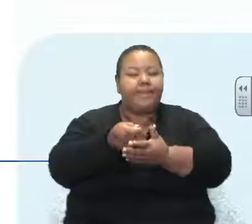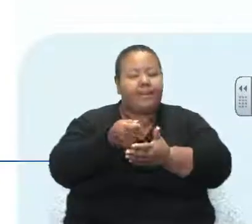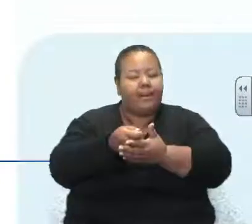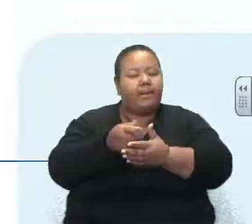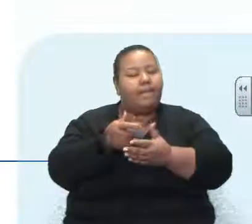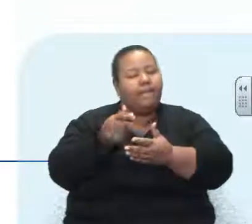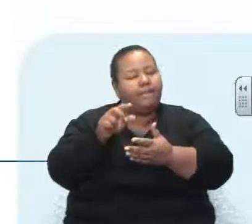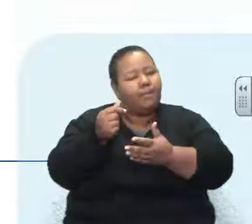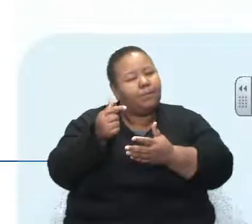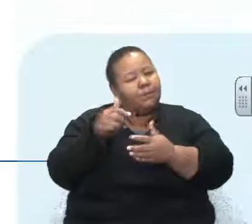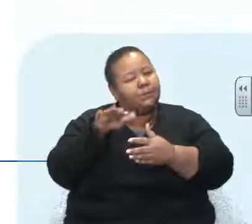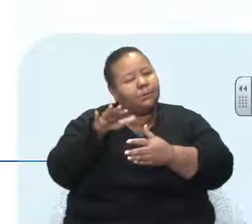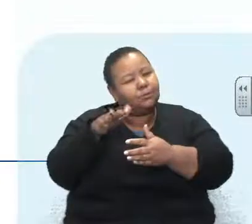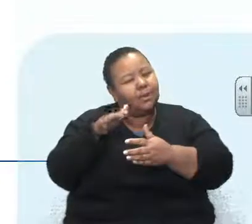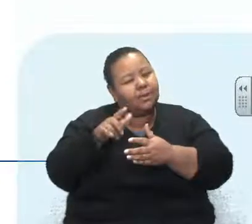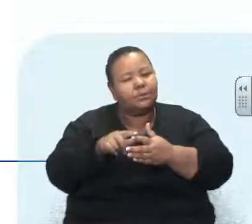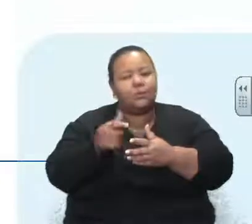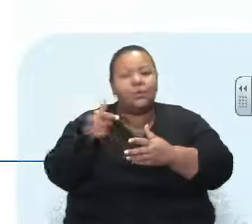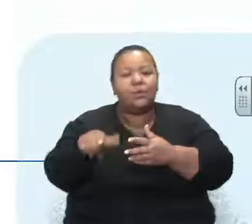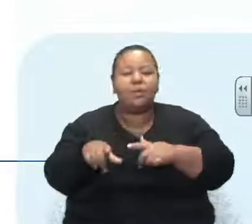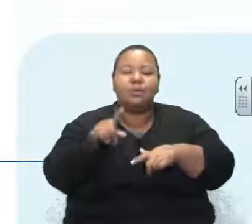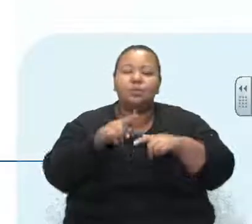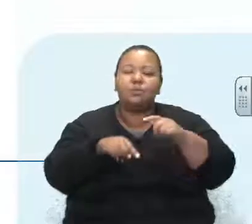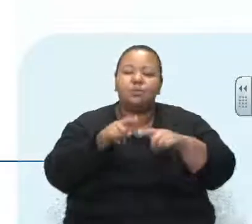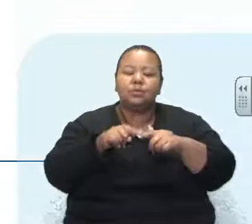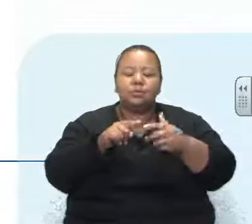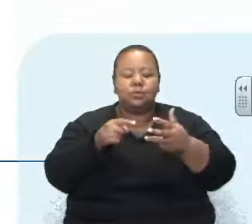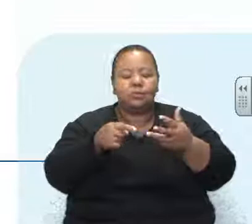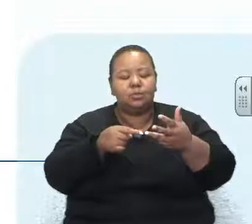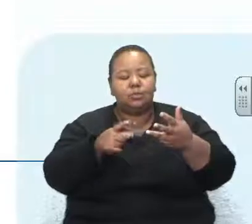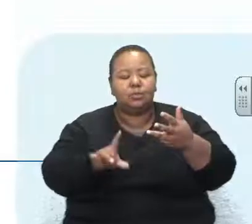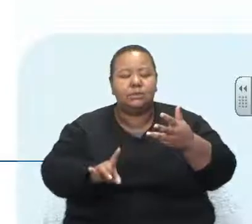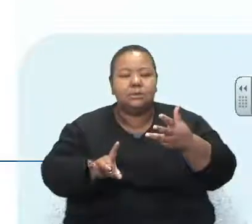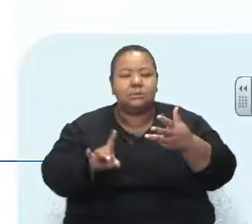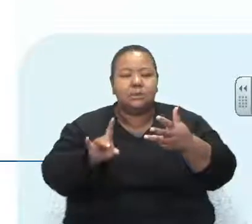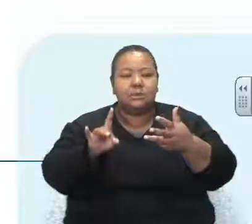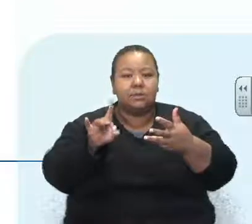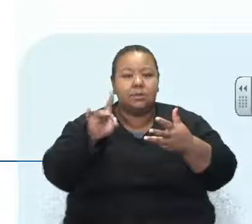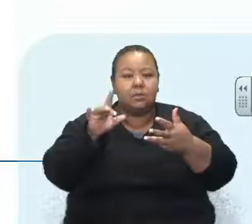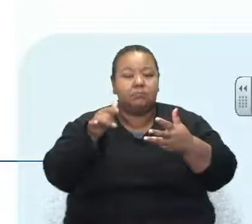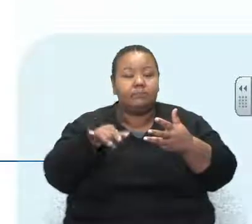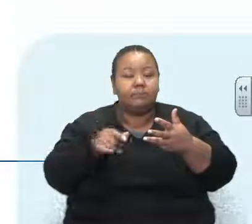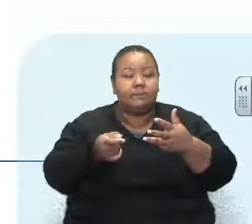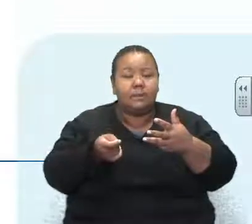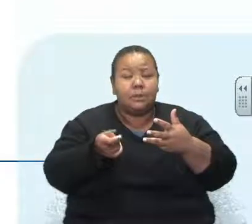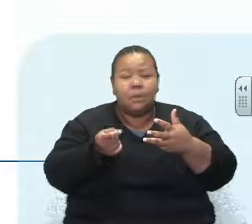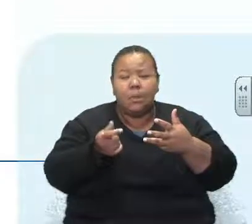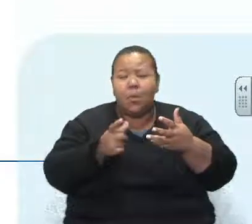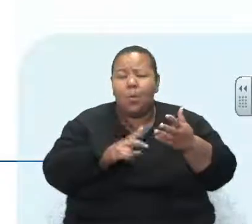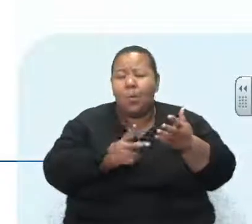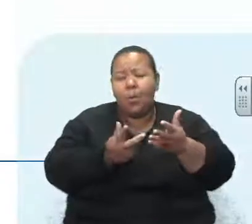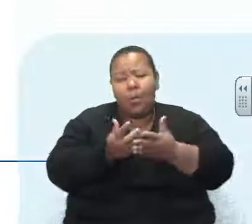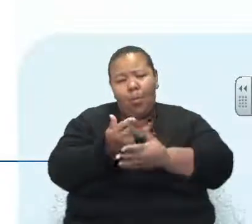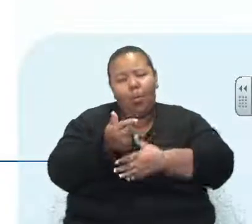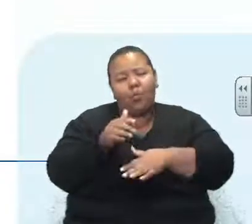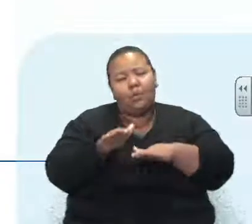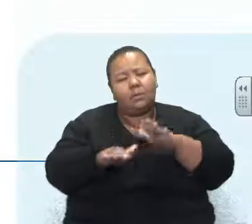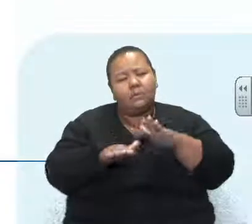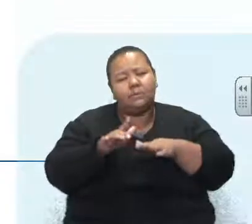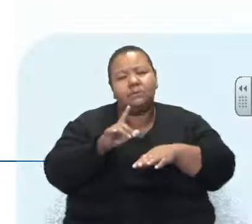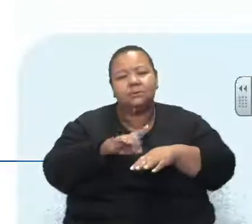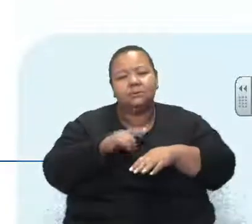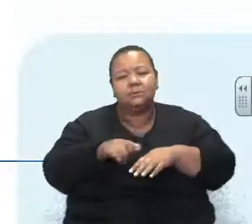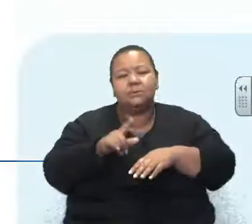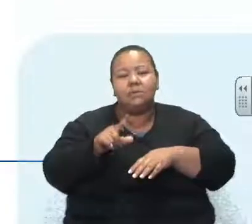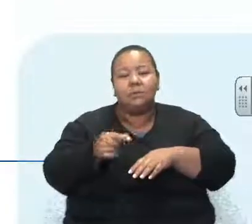preço médio. E já os produtos especiais, eles são comprados com menor frequência. E aí eles exigem um